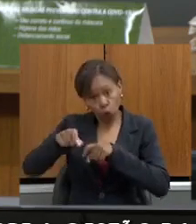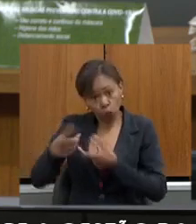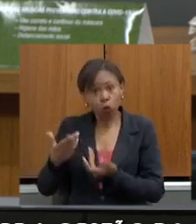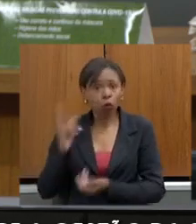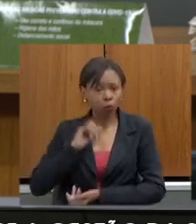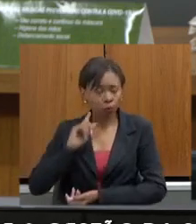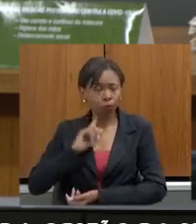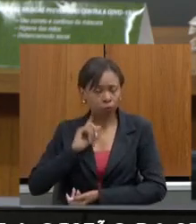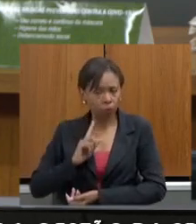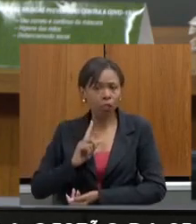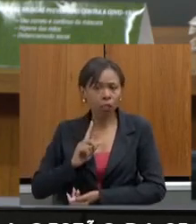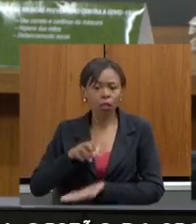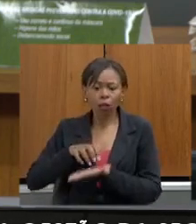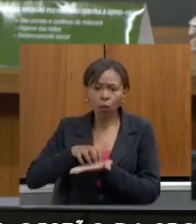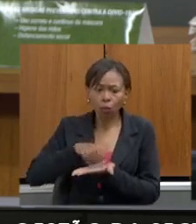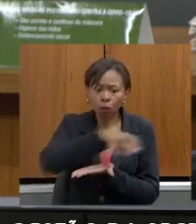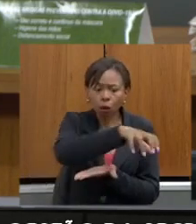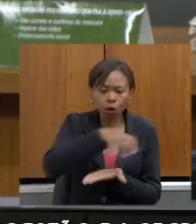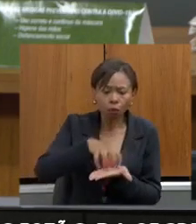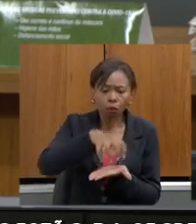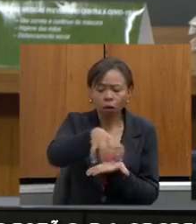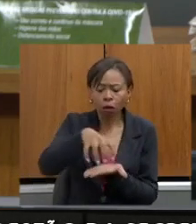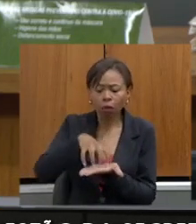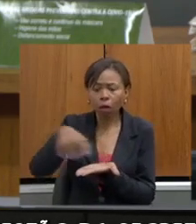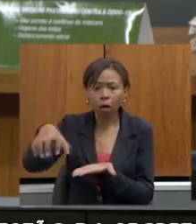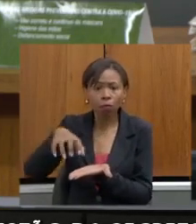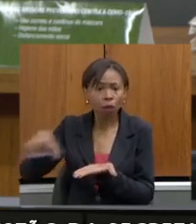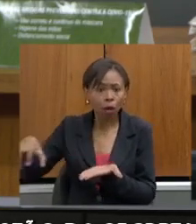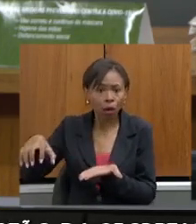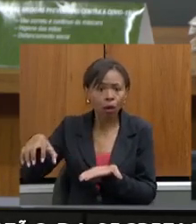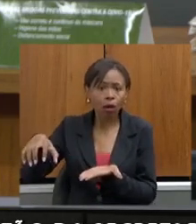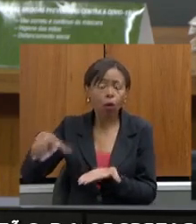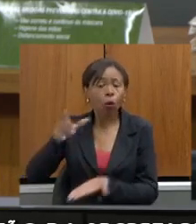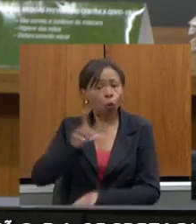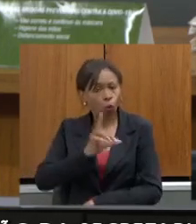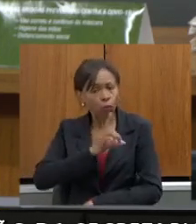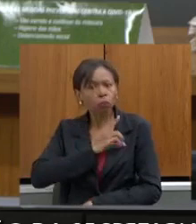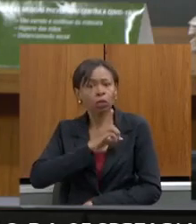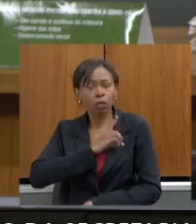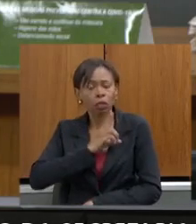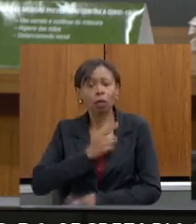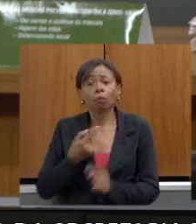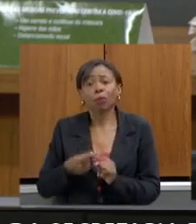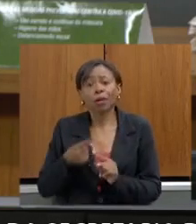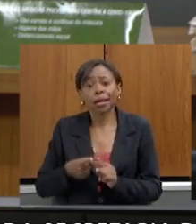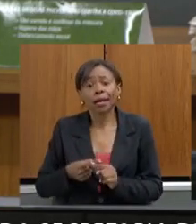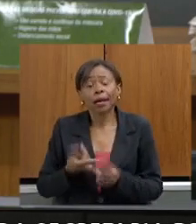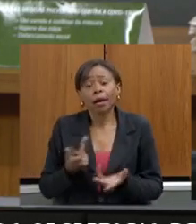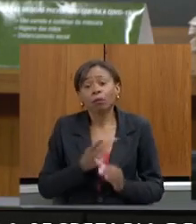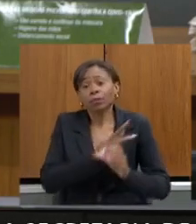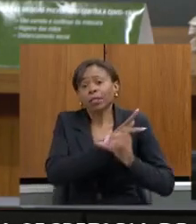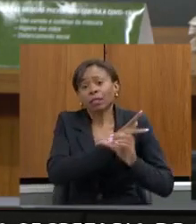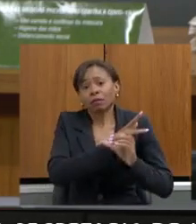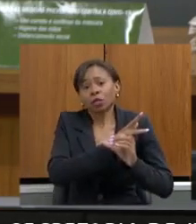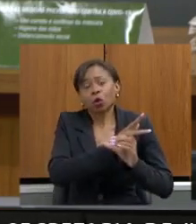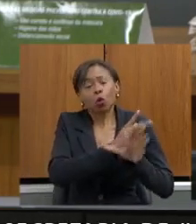A ideia é que a polícia civil que os policiais civis Lda AD quem atividade de polícia judiciária